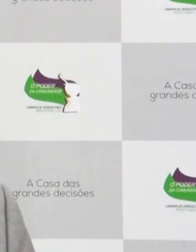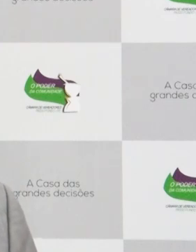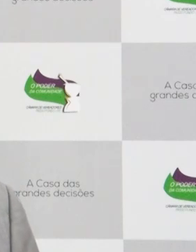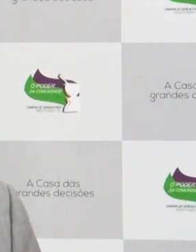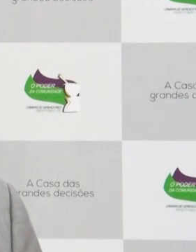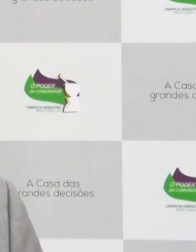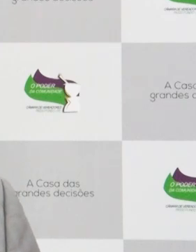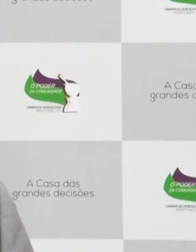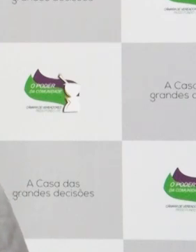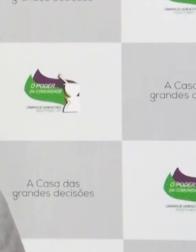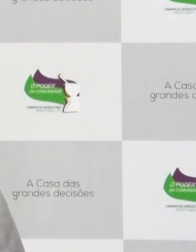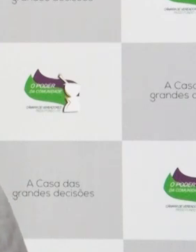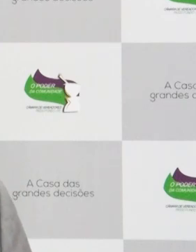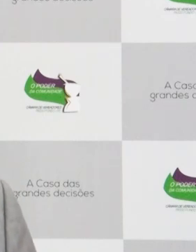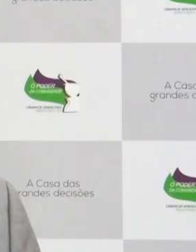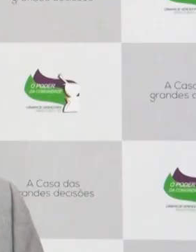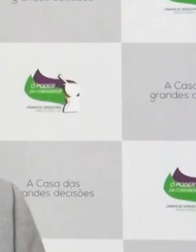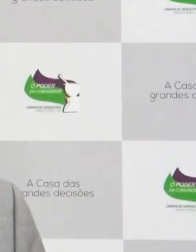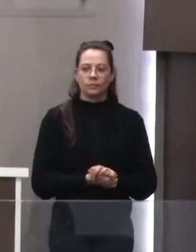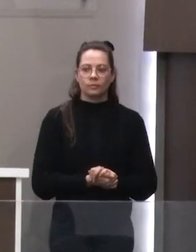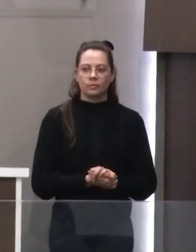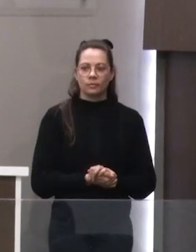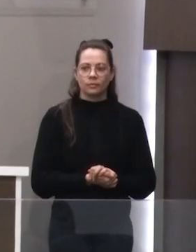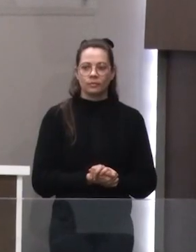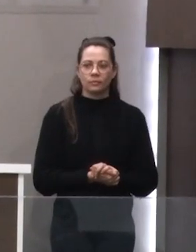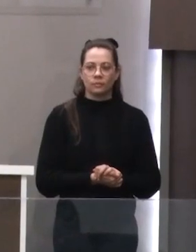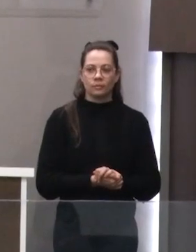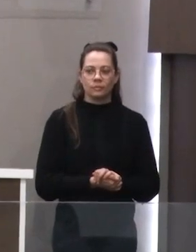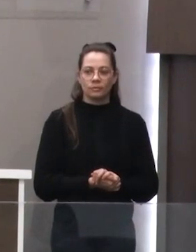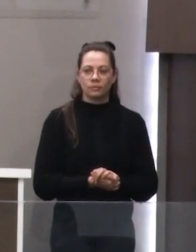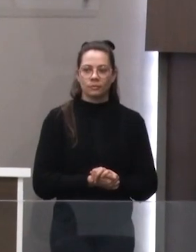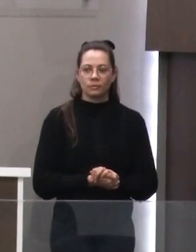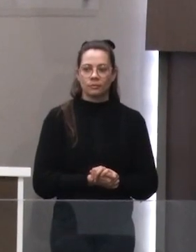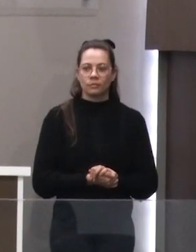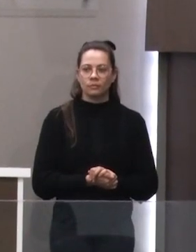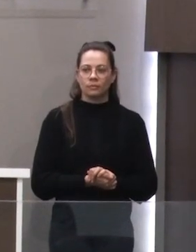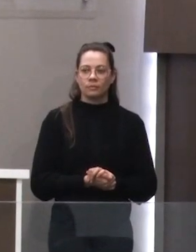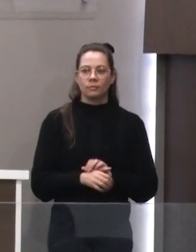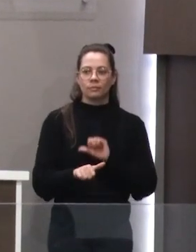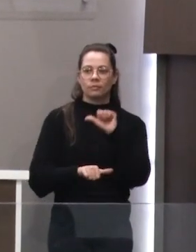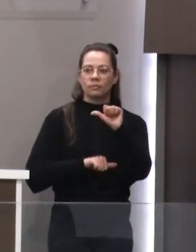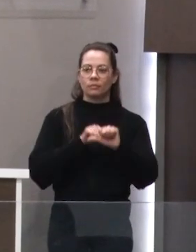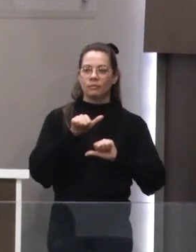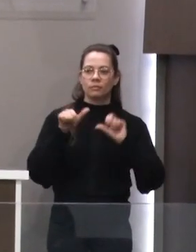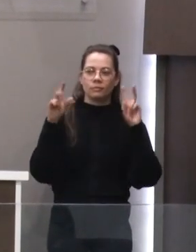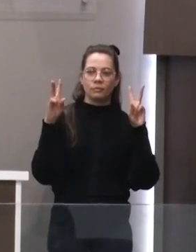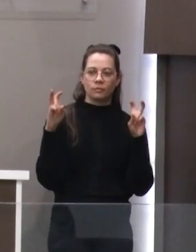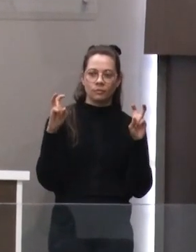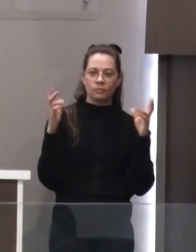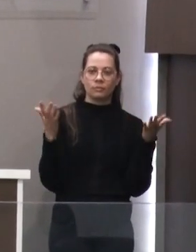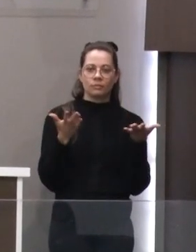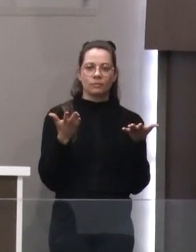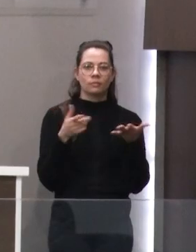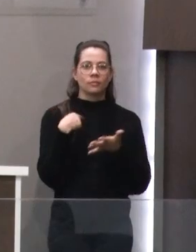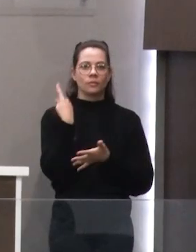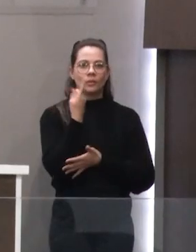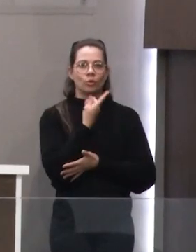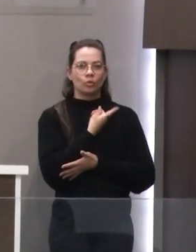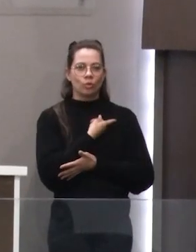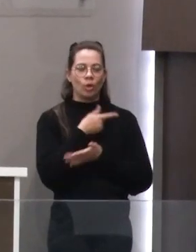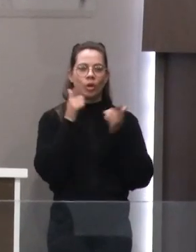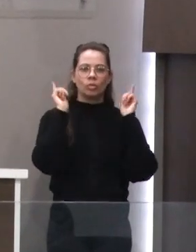direito de saber onde é que seu dinheiro está sendo gasto. Ele também destacou que a prestação de contas pode ser exigida